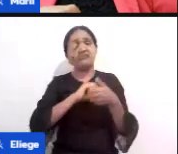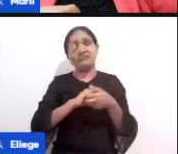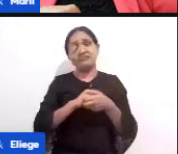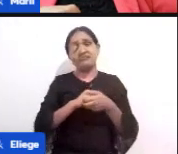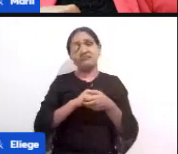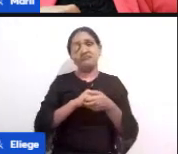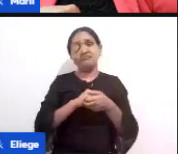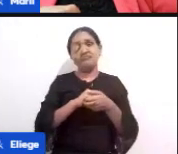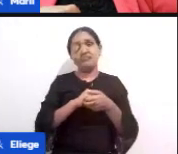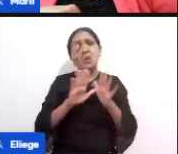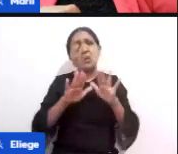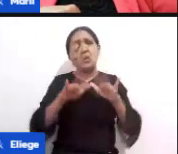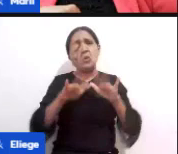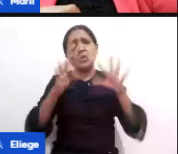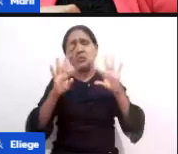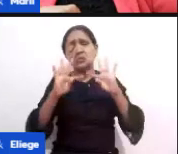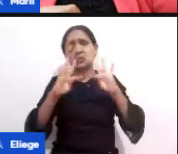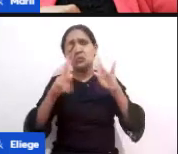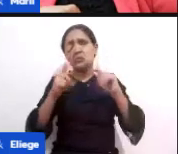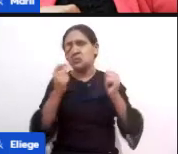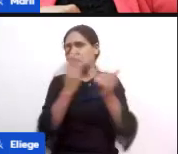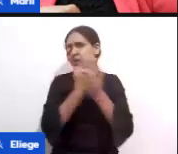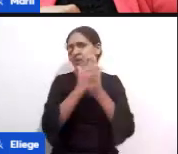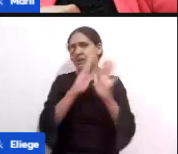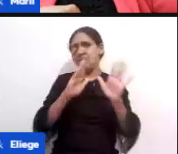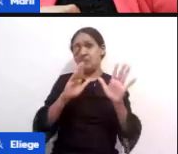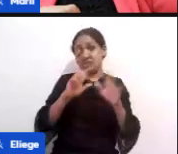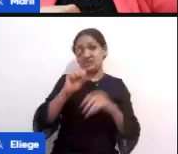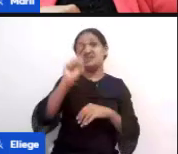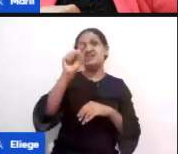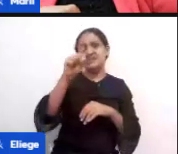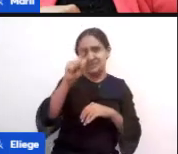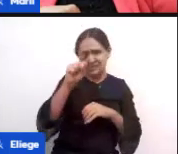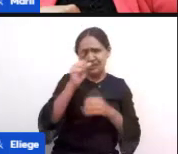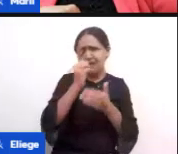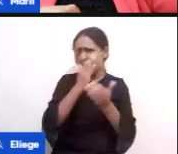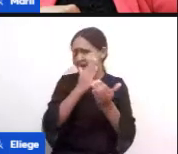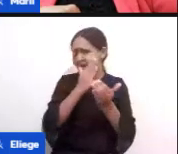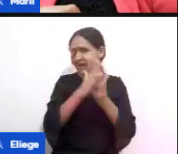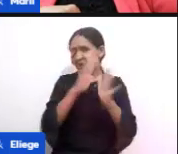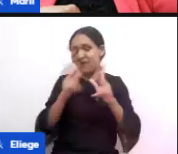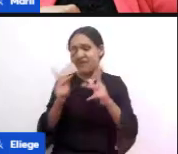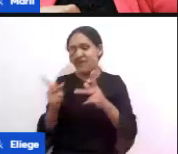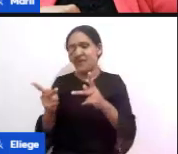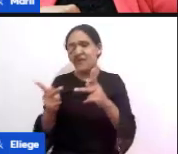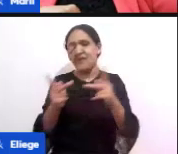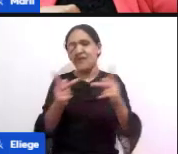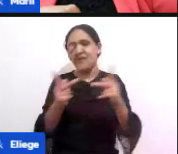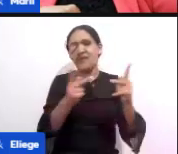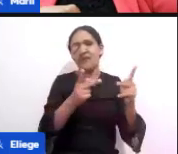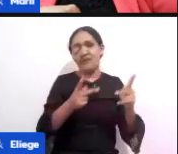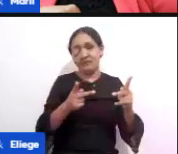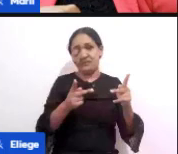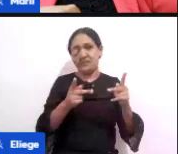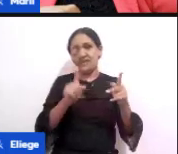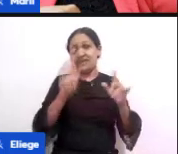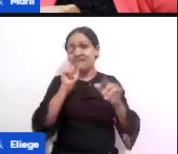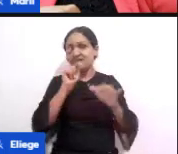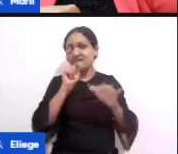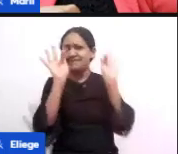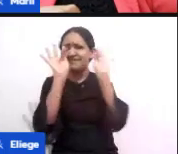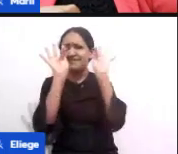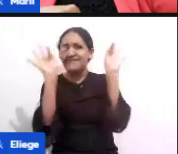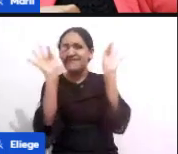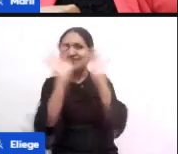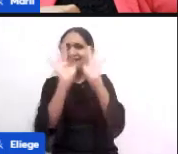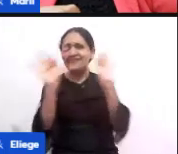Quando tudo isso passar, e vai passar, te convido a ser feliz só